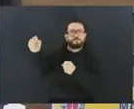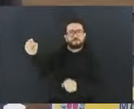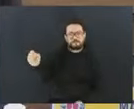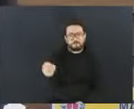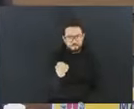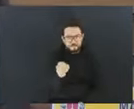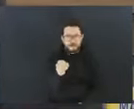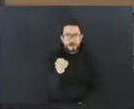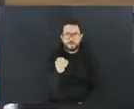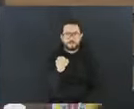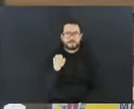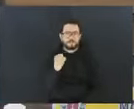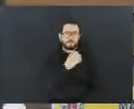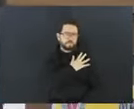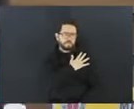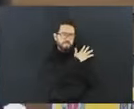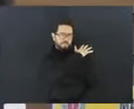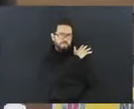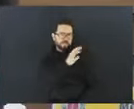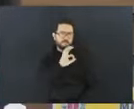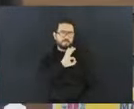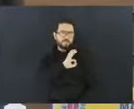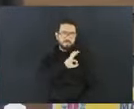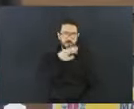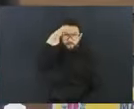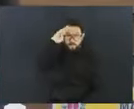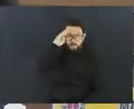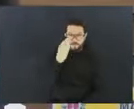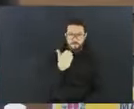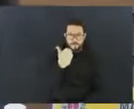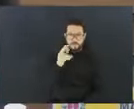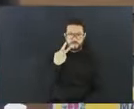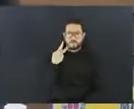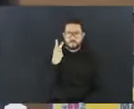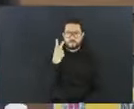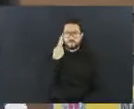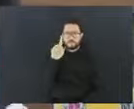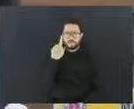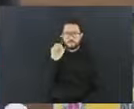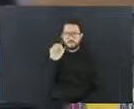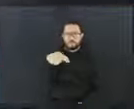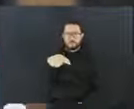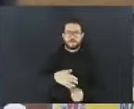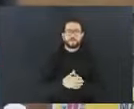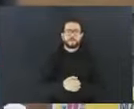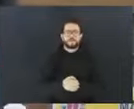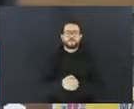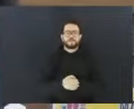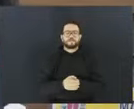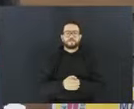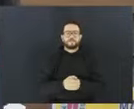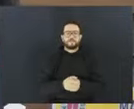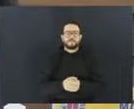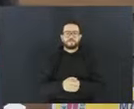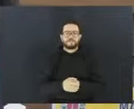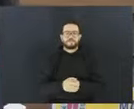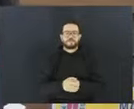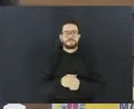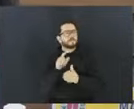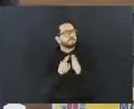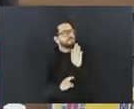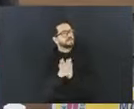o comandante coronel Hudson e, em seu nome, cumprimento toda a corporação que está aqui presente. Eu gostaria de fazer duas perguntas. A